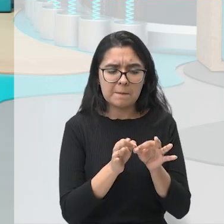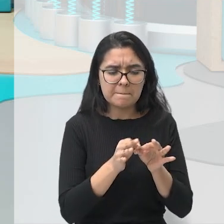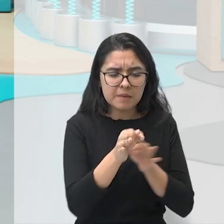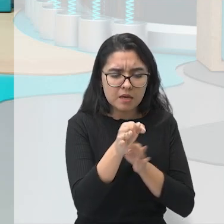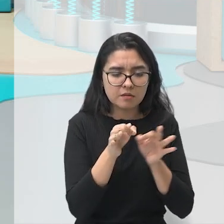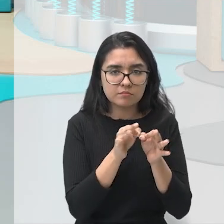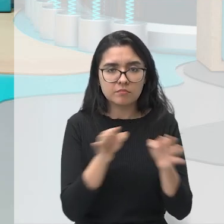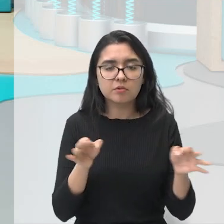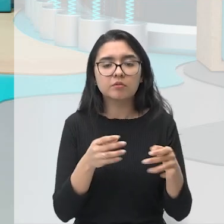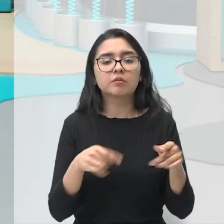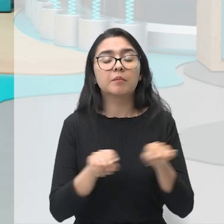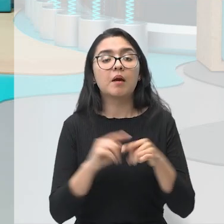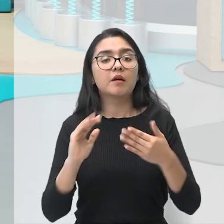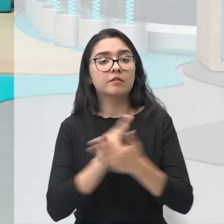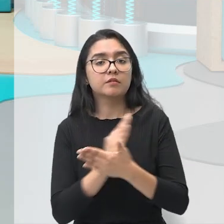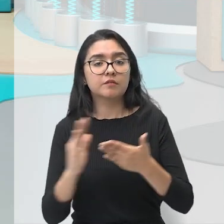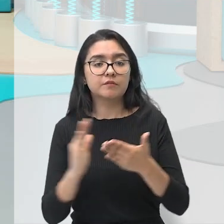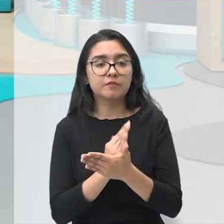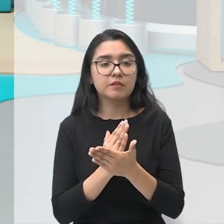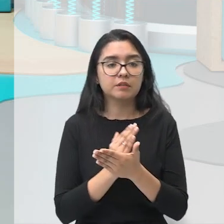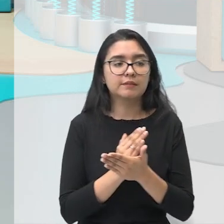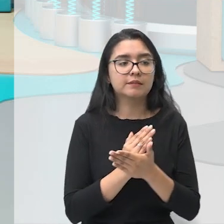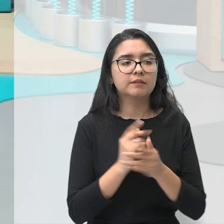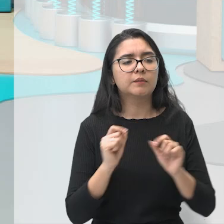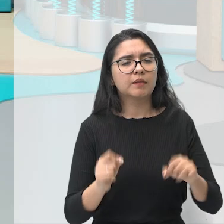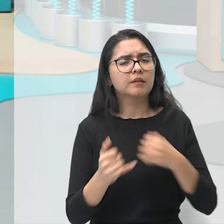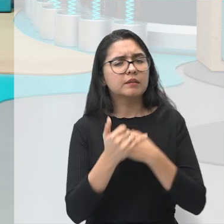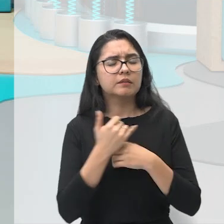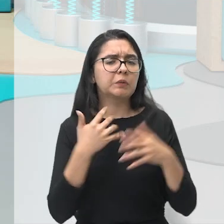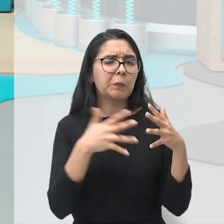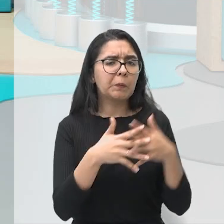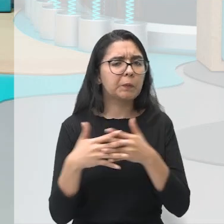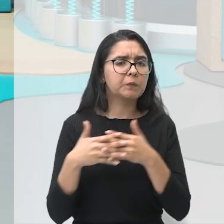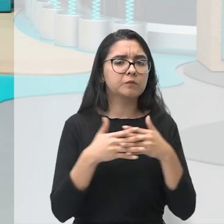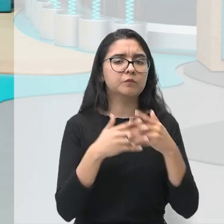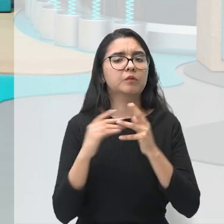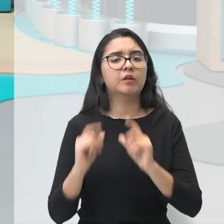Às vezes, a gente se engana achando que a